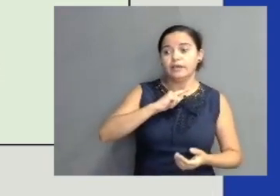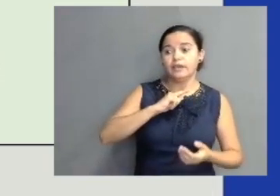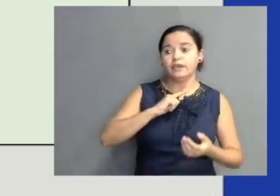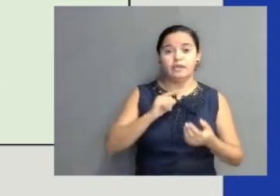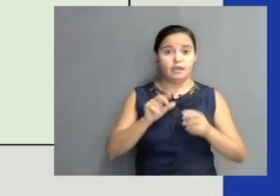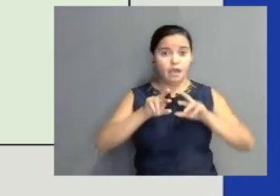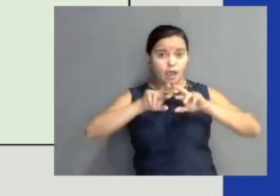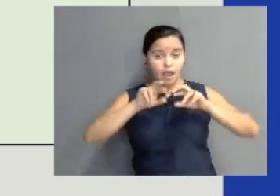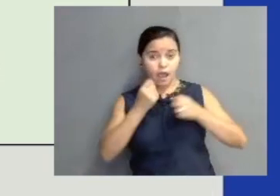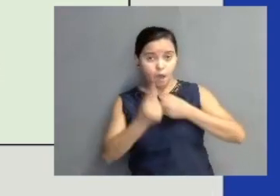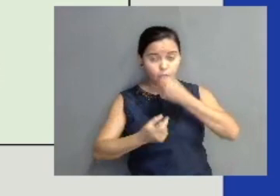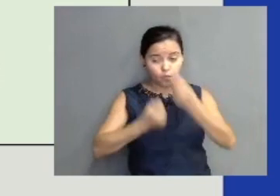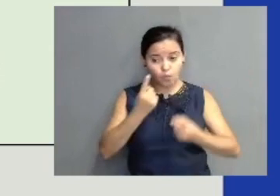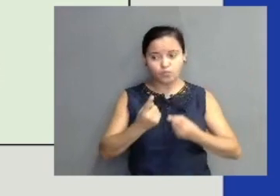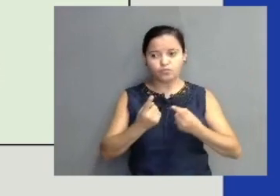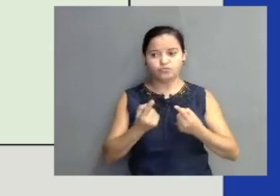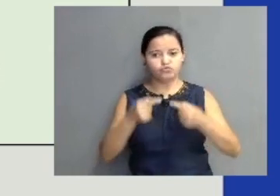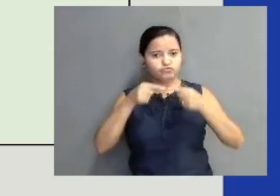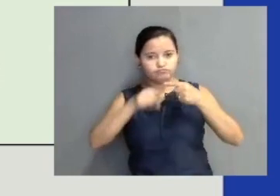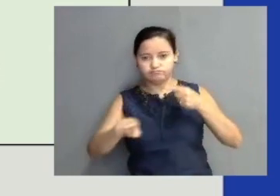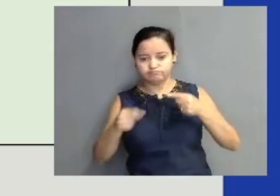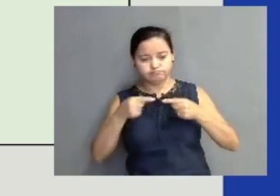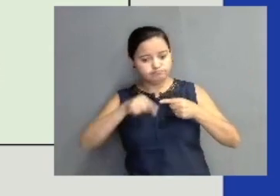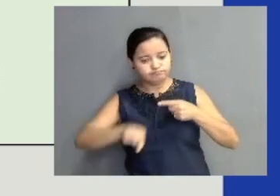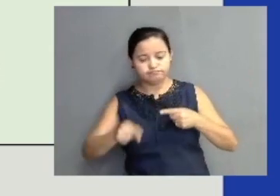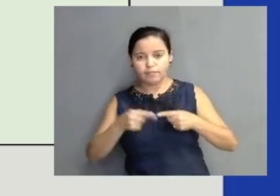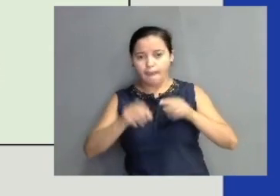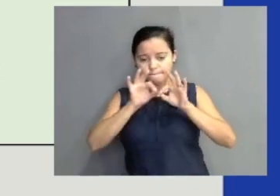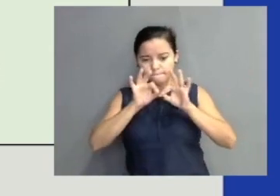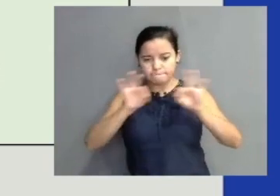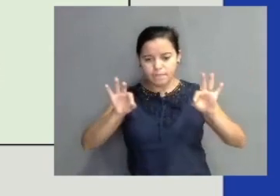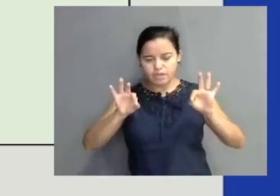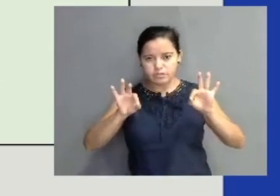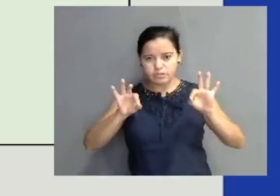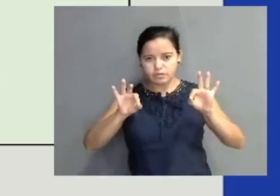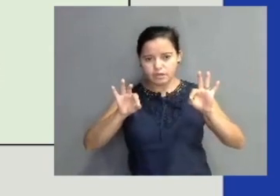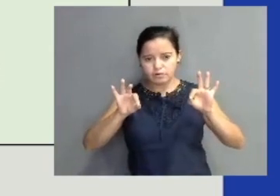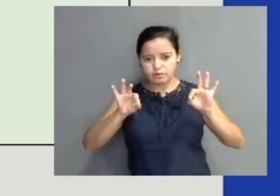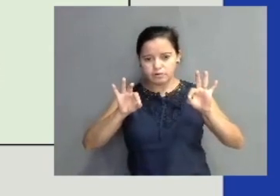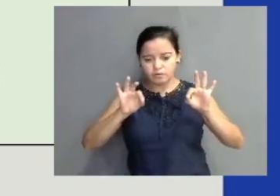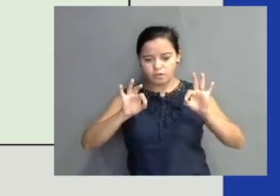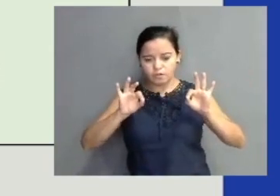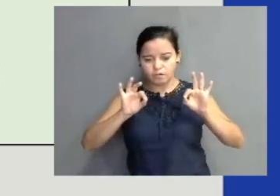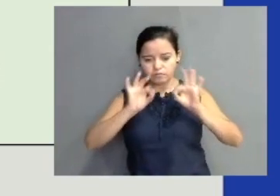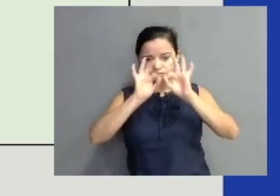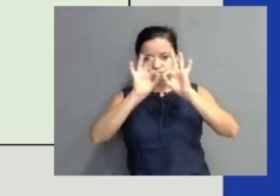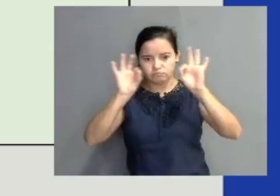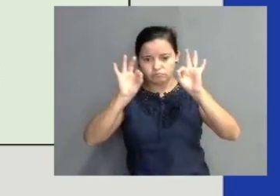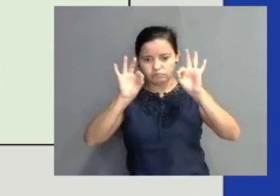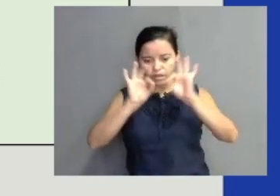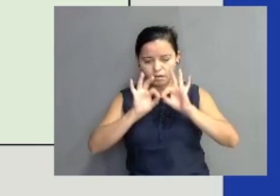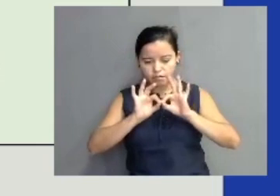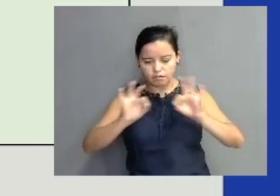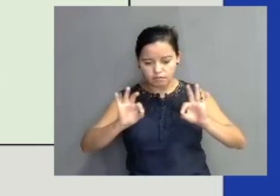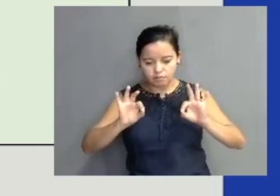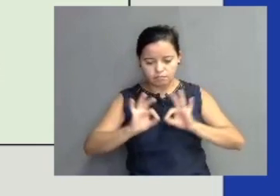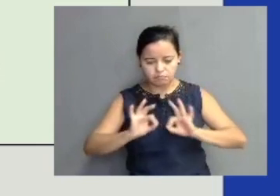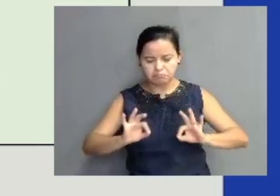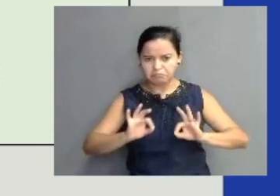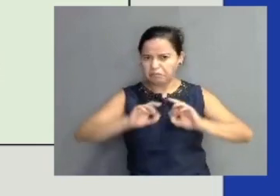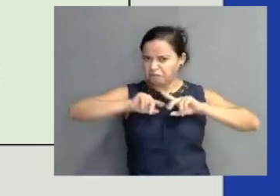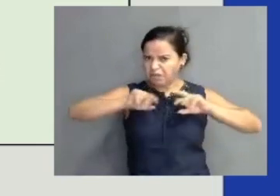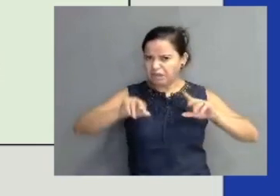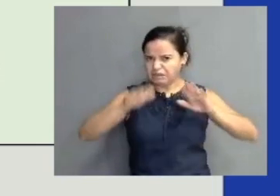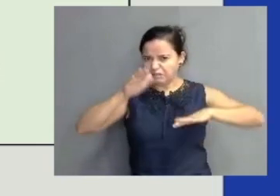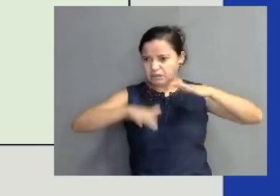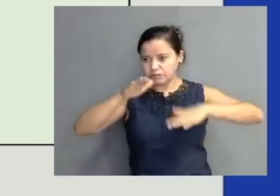heterométricos, né? Os que apresentam versos de diferentes medidas. Se você quiser anotar essas duas palavrinhas, né, que elas são um pouquinho mais complexas,